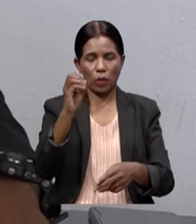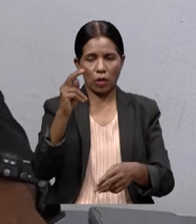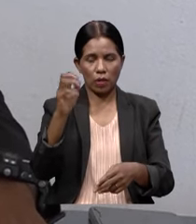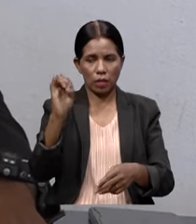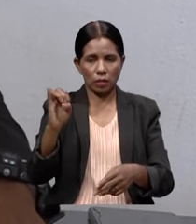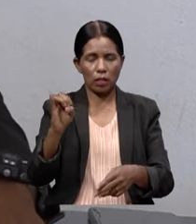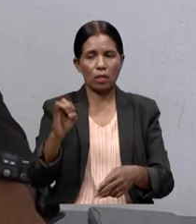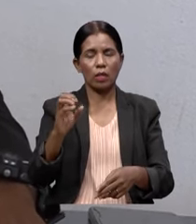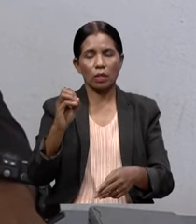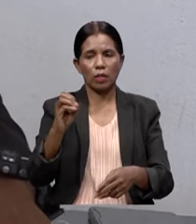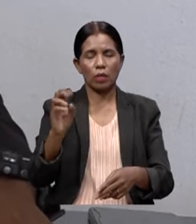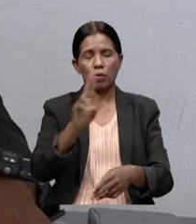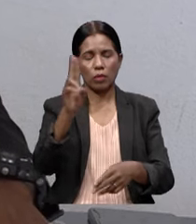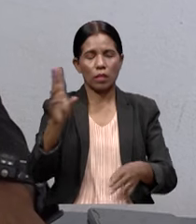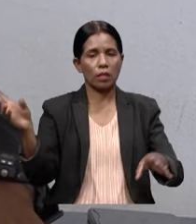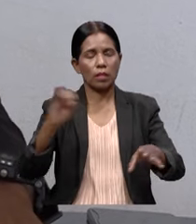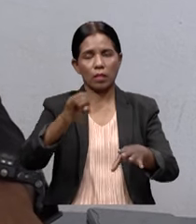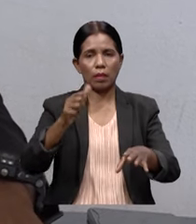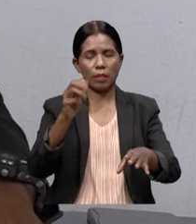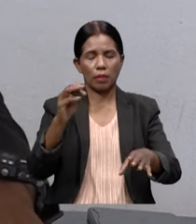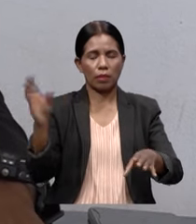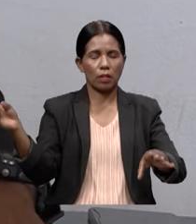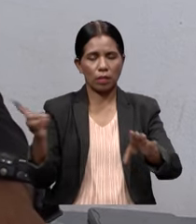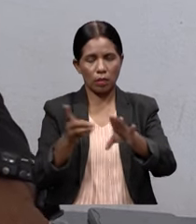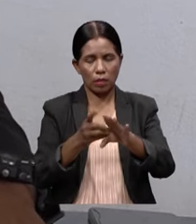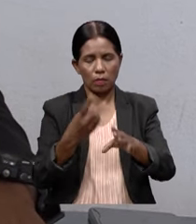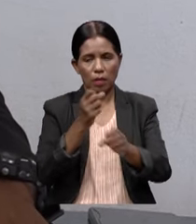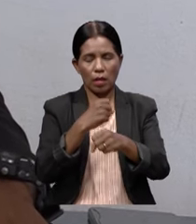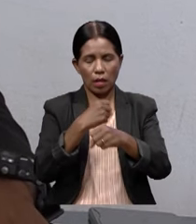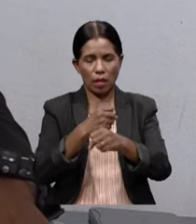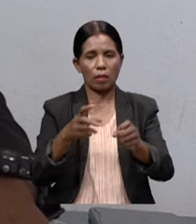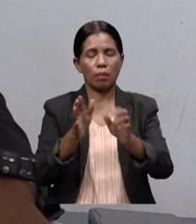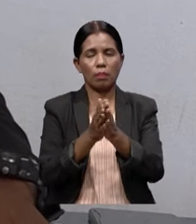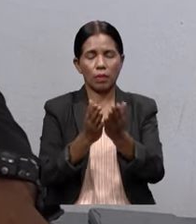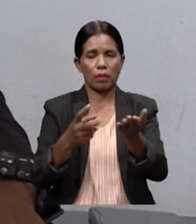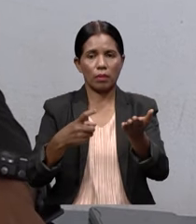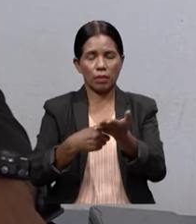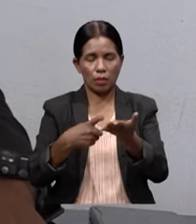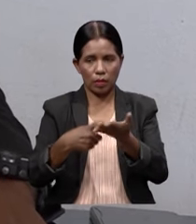passa Ninia documento, onde trata passaporte, bazoga em